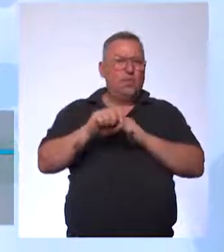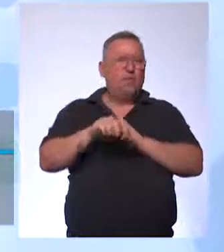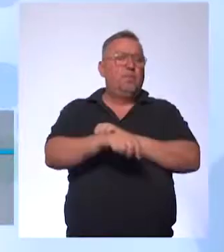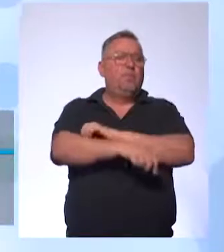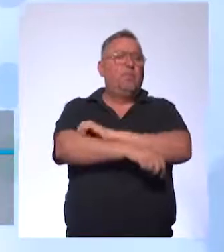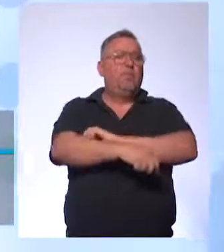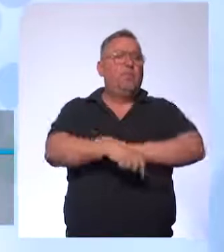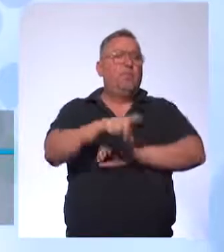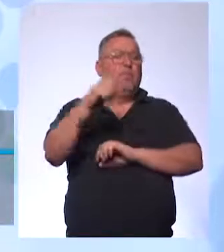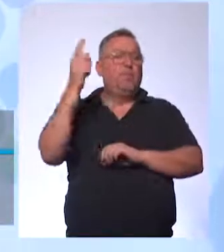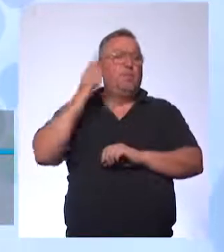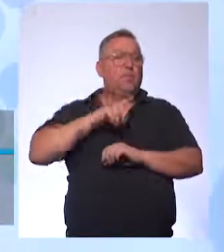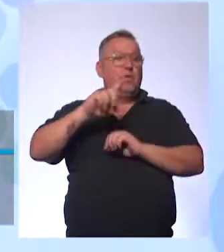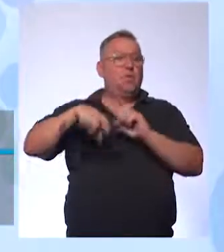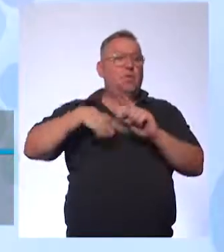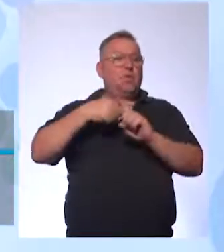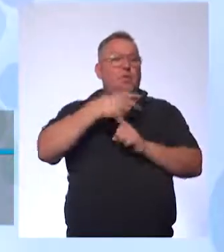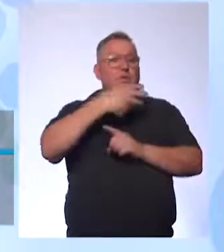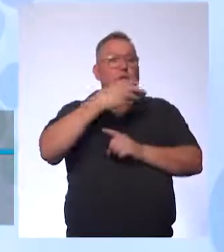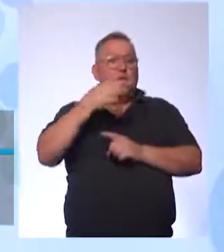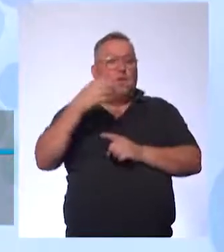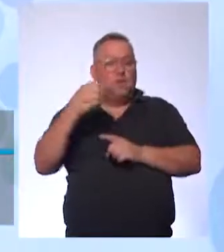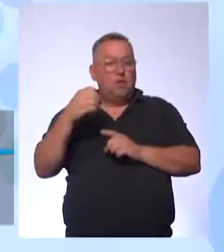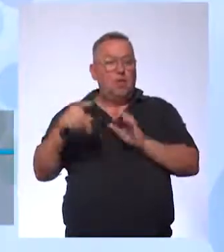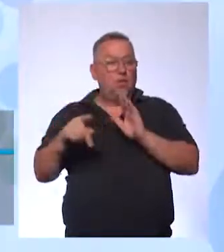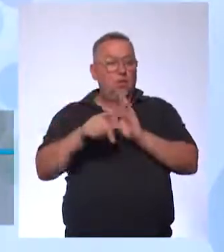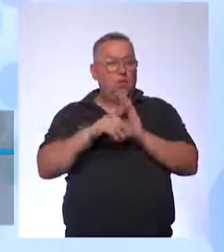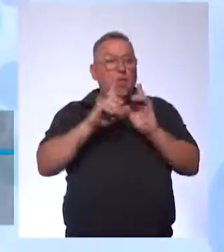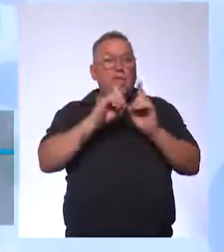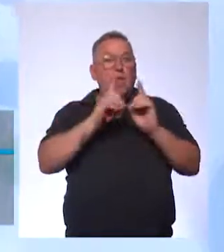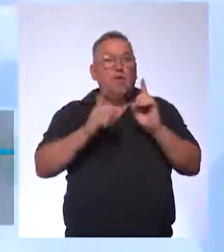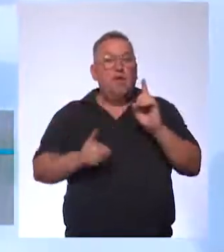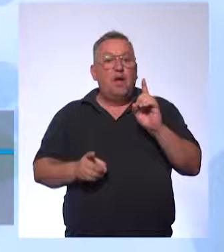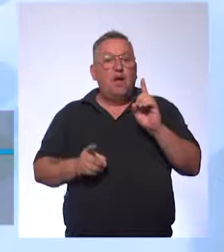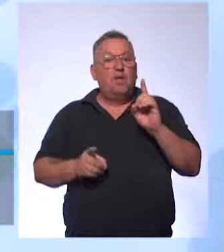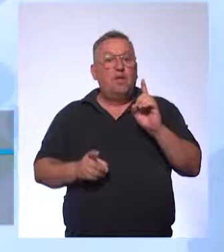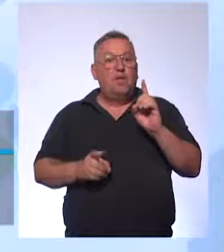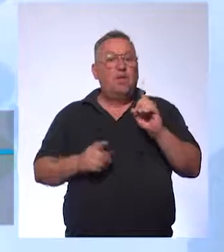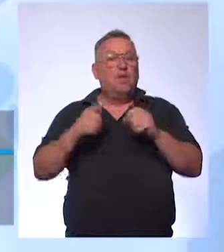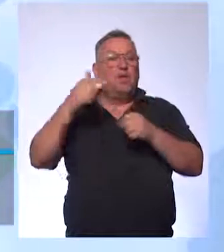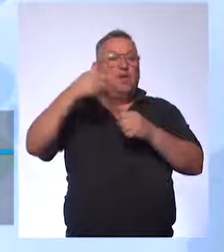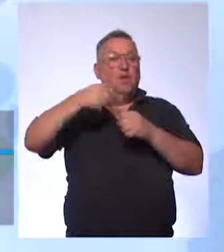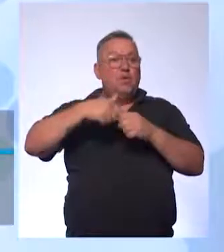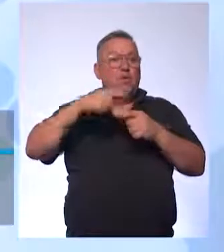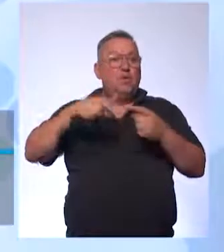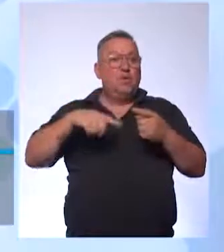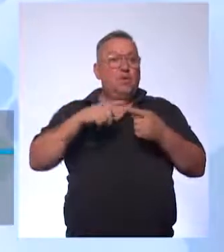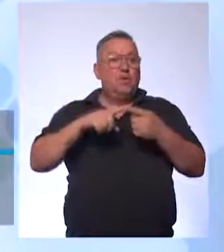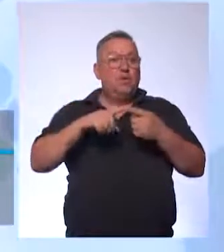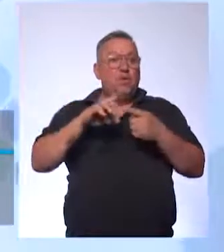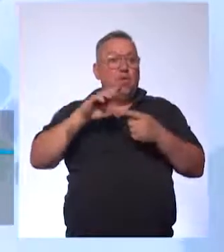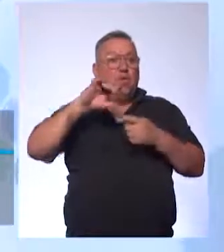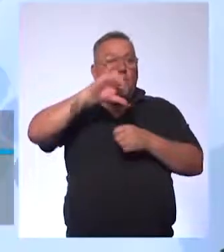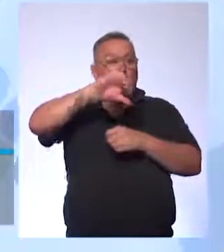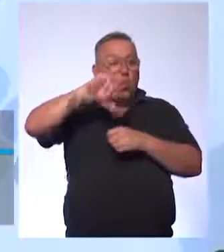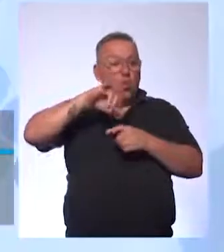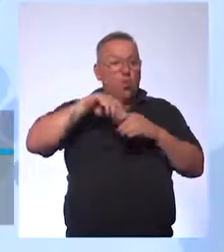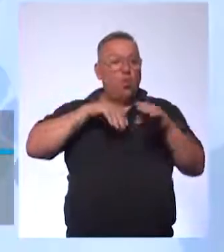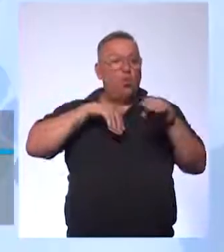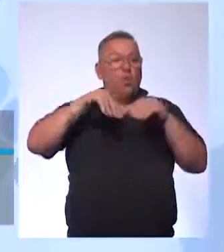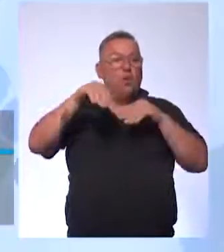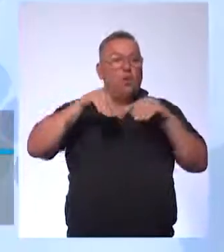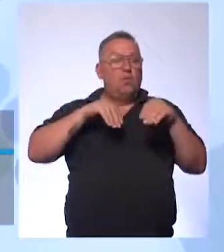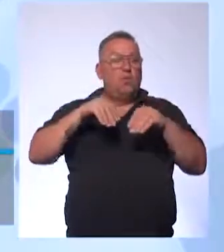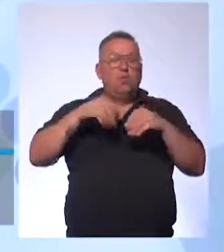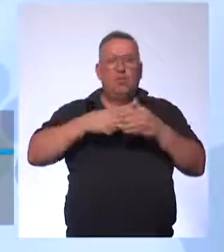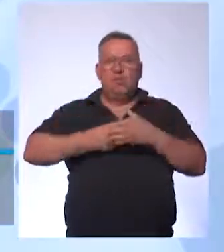você consegue tirar mais de 300 derivados, que a gente chama. Dentre eles a gasolina, o óleo diesel, o plástico. E